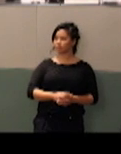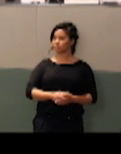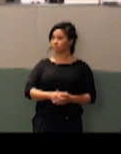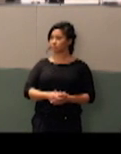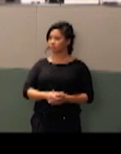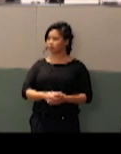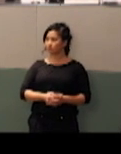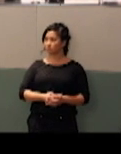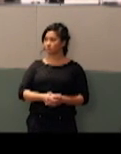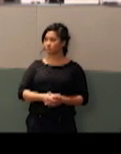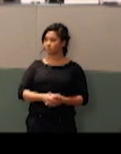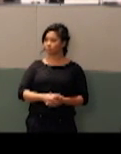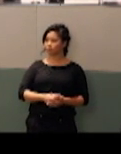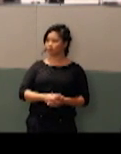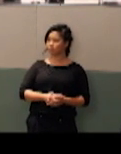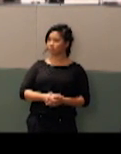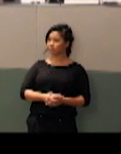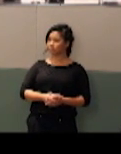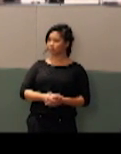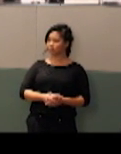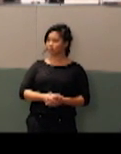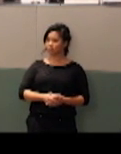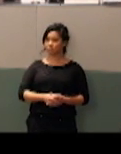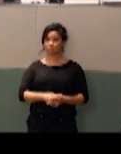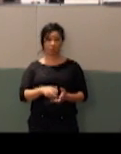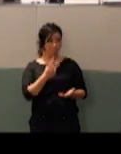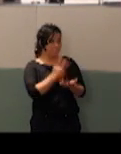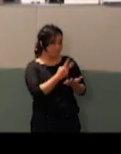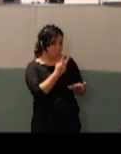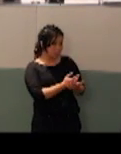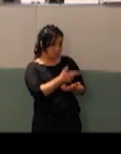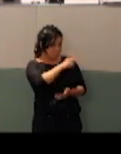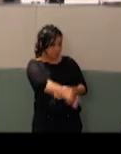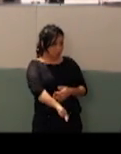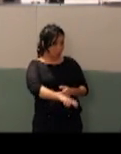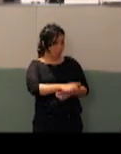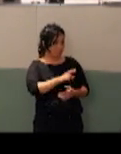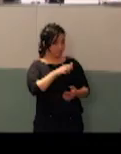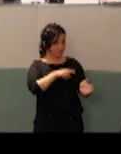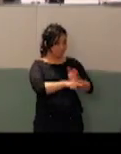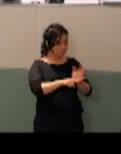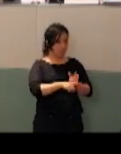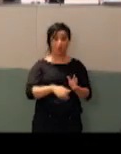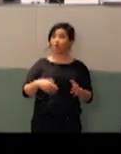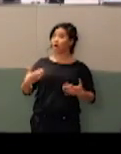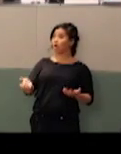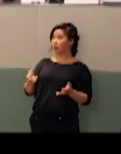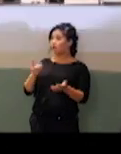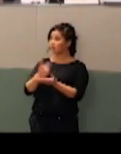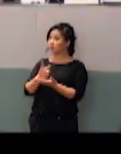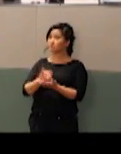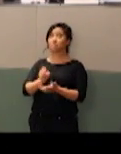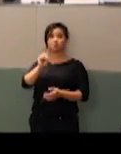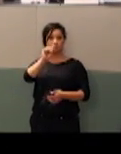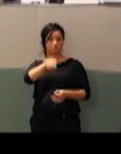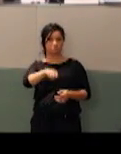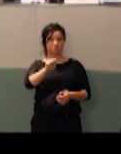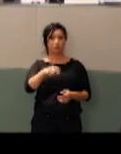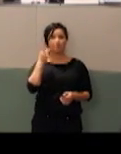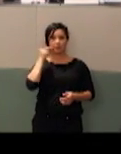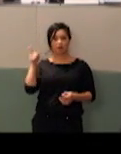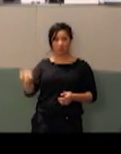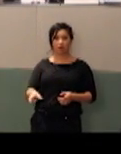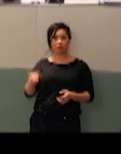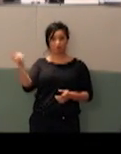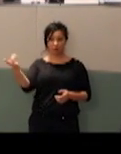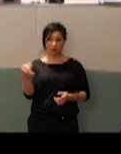É a mesma pergunta, o senhor gostaria que eu repetisse? Ah, é a mesma? De segurança? Sim. Okay. É para dar oportunidade para os senhores poderem realmente aprofundar